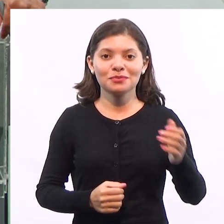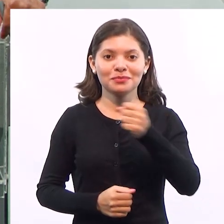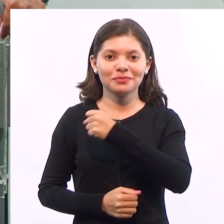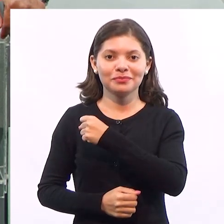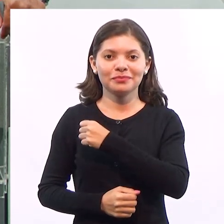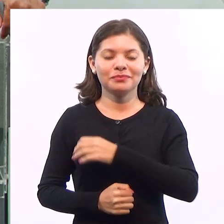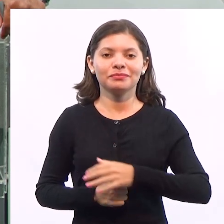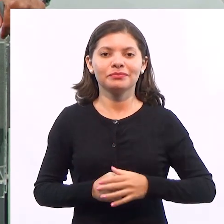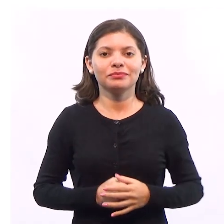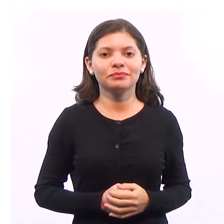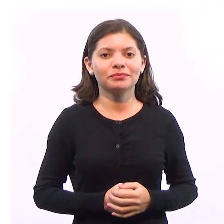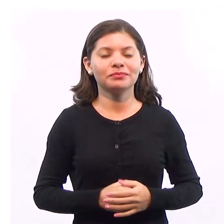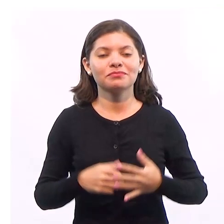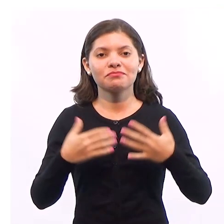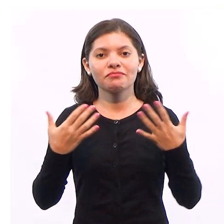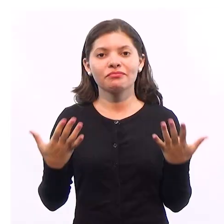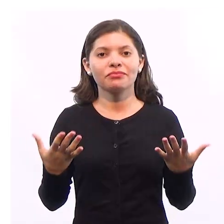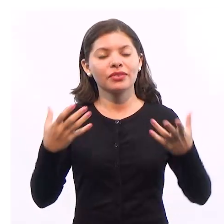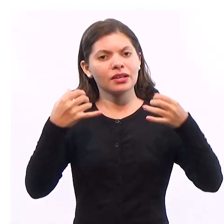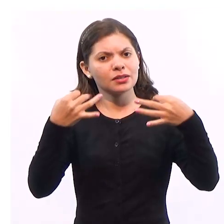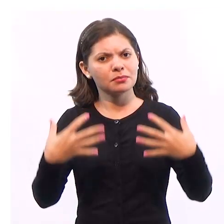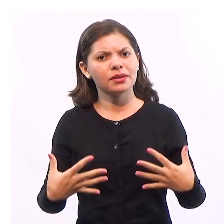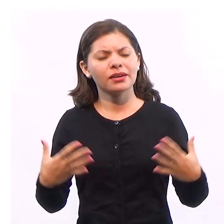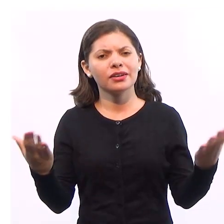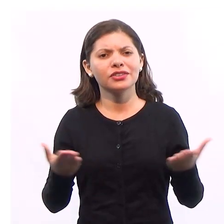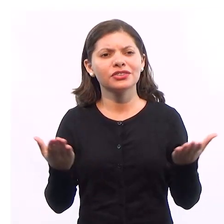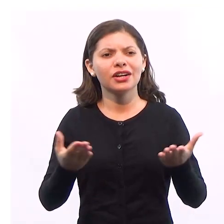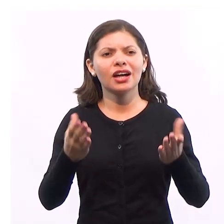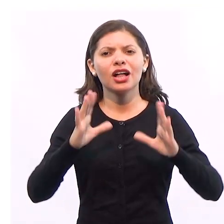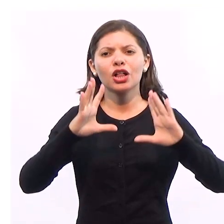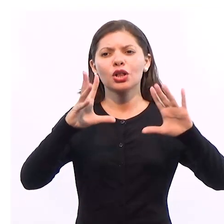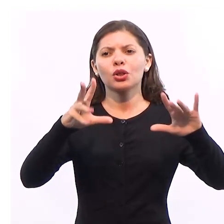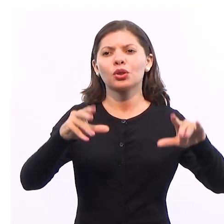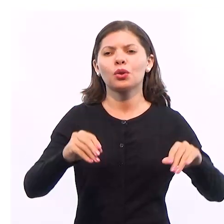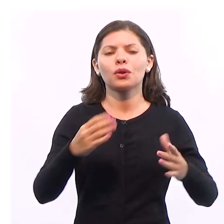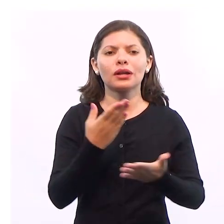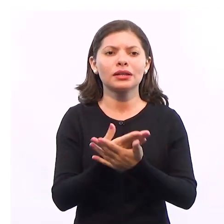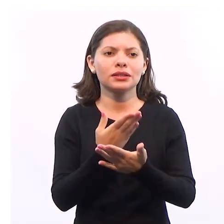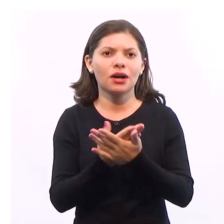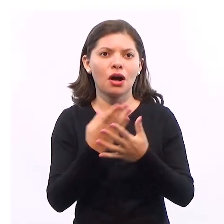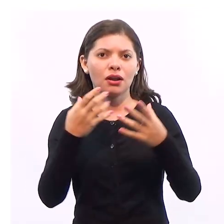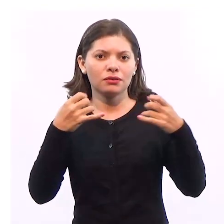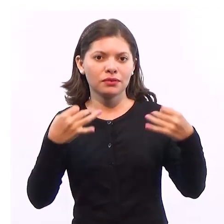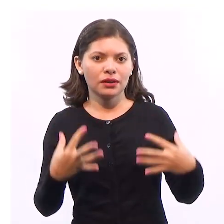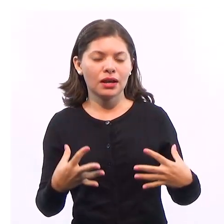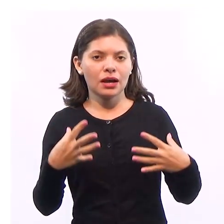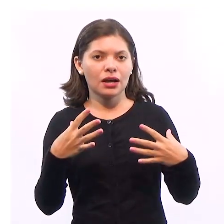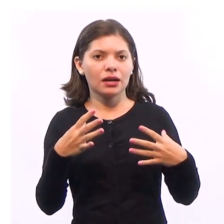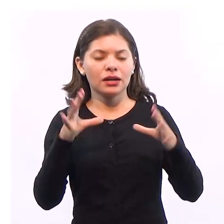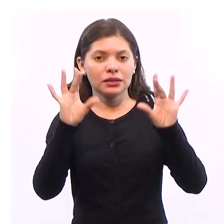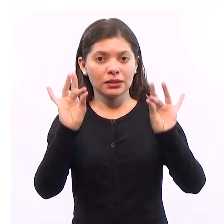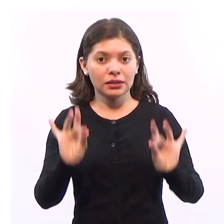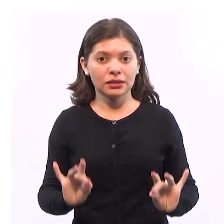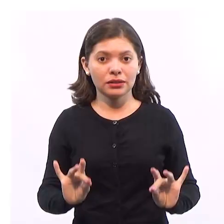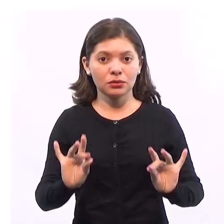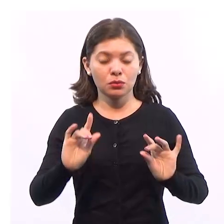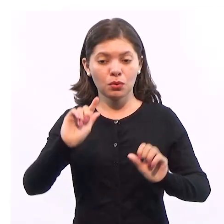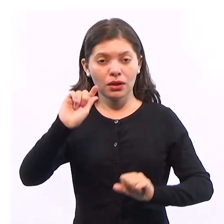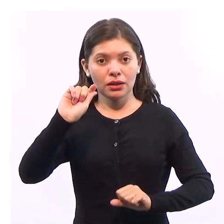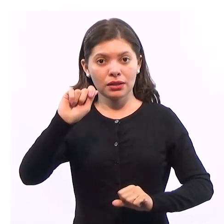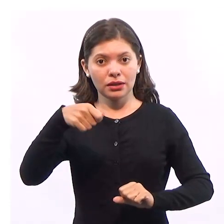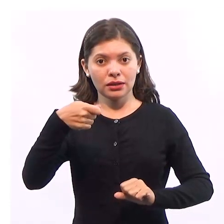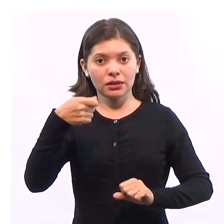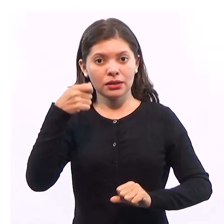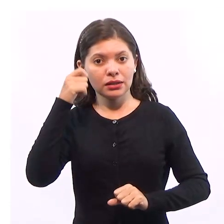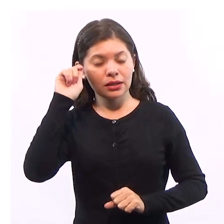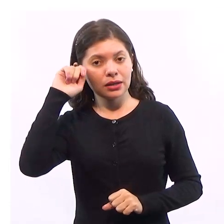lá? Então, como eu vinha falando para você, todas as aulas nós vamos falar aqui, é claro, vamos deixar em